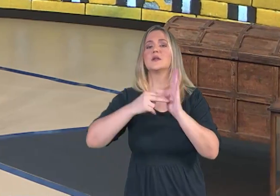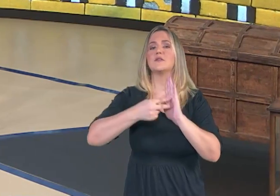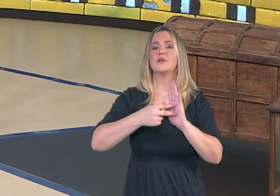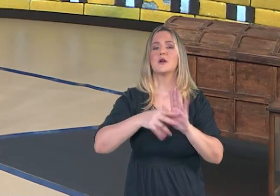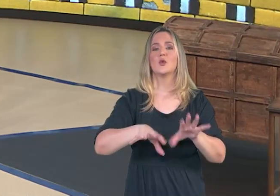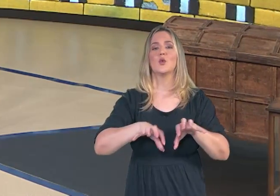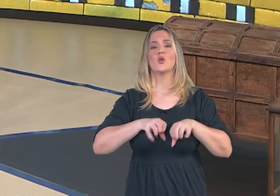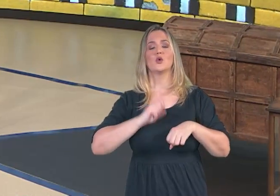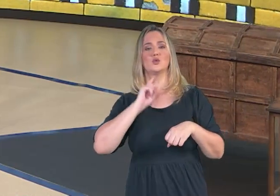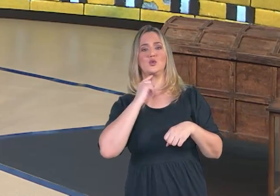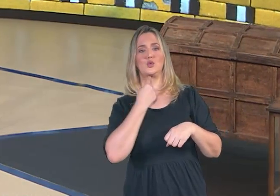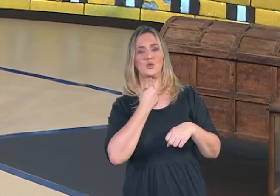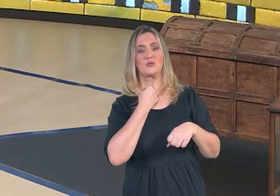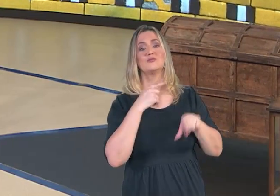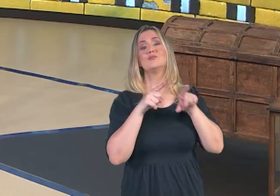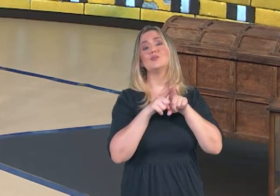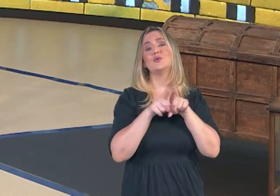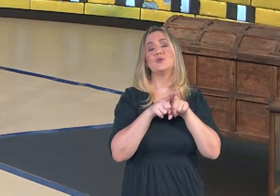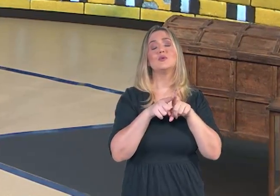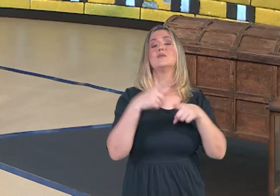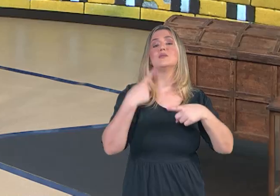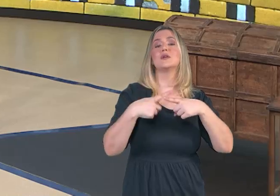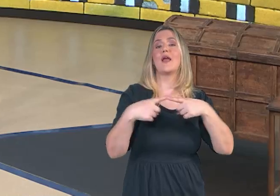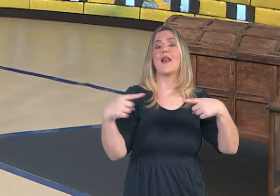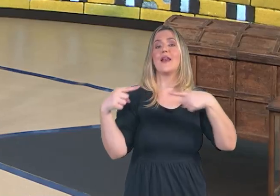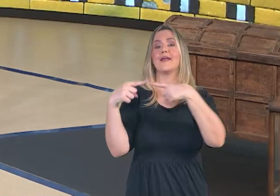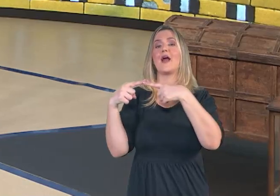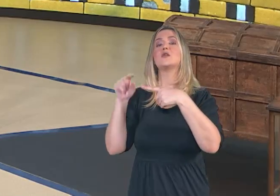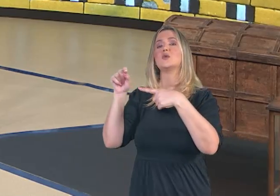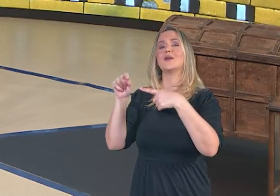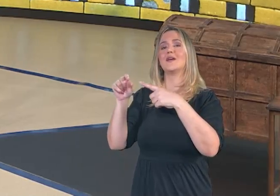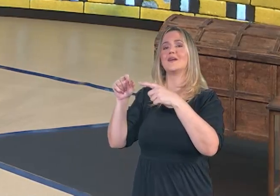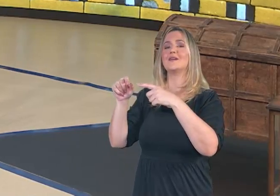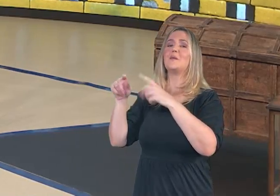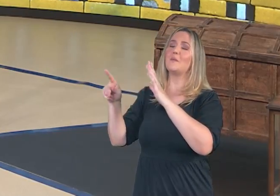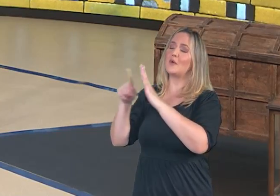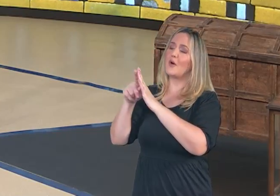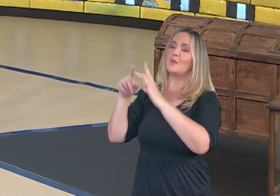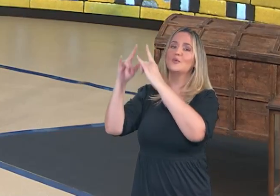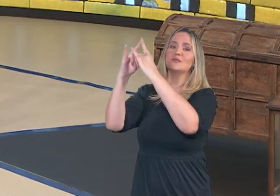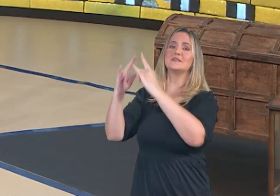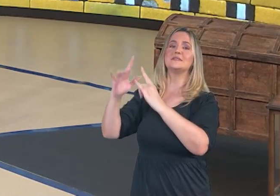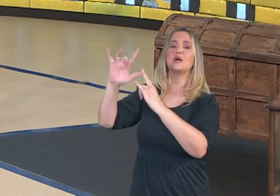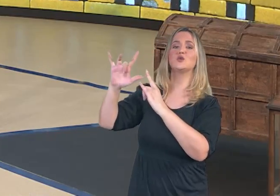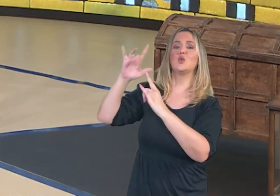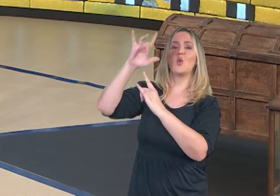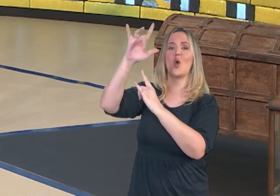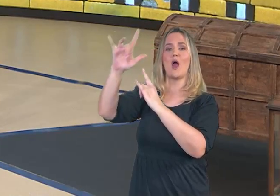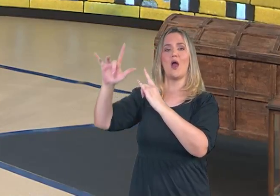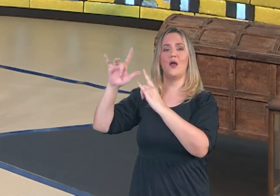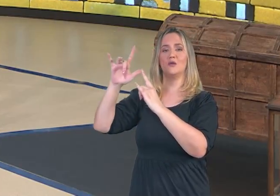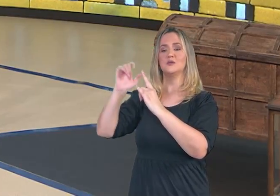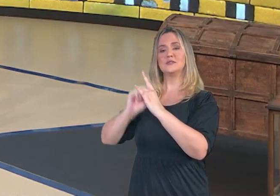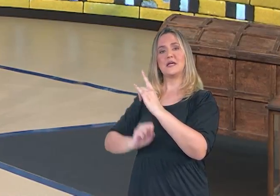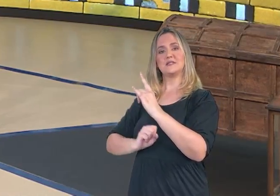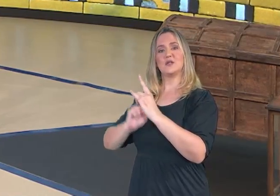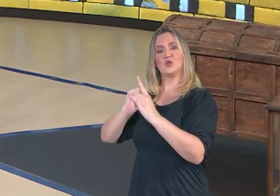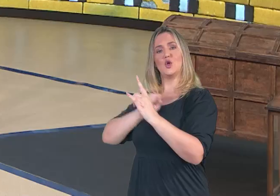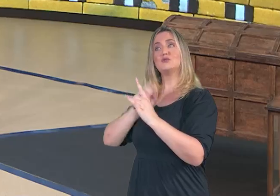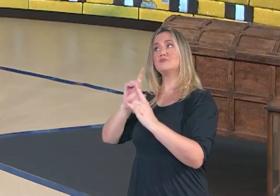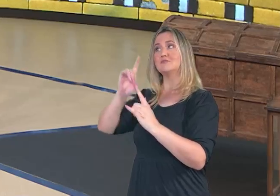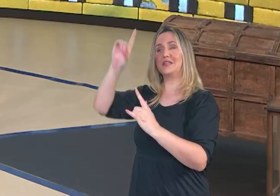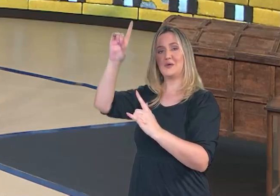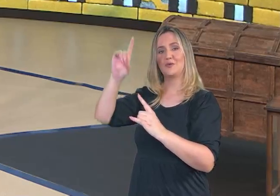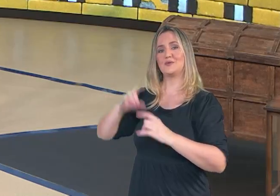para se referir a serviços no santuário e a aptidão ou inaptidão do indivíduo para participar desses